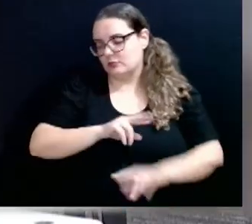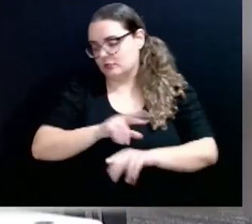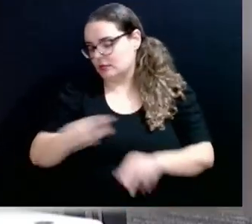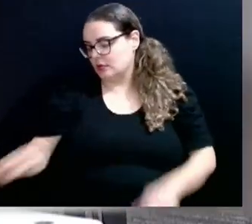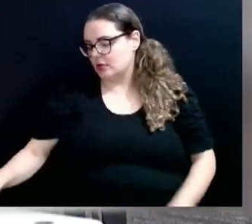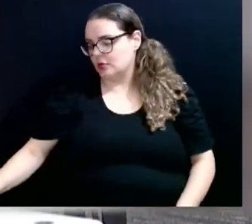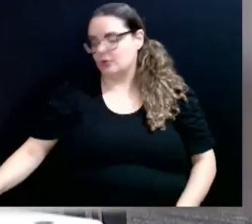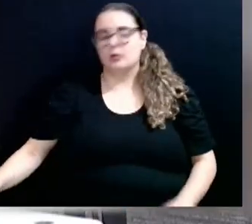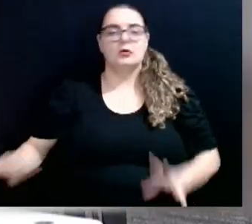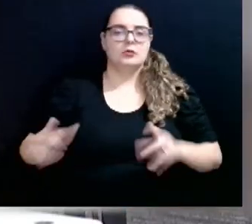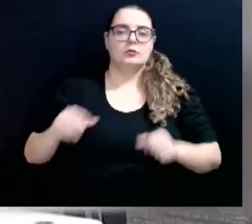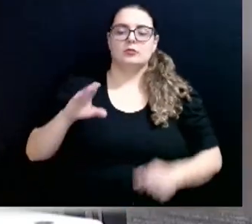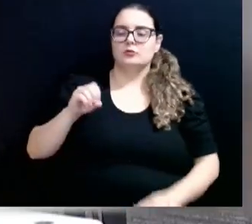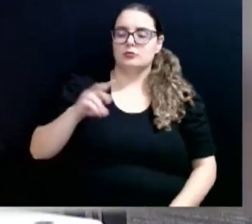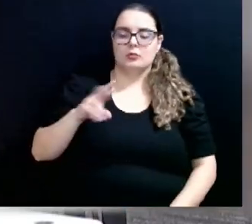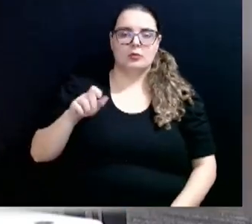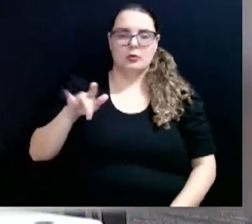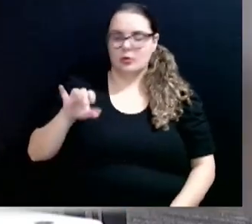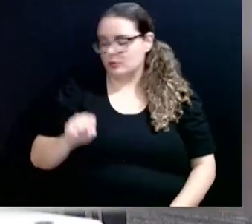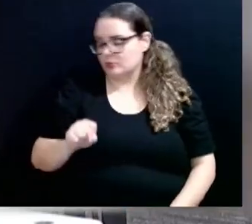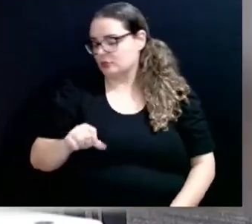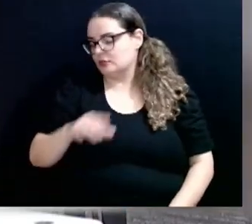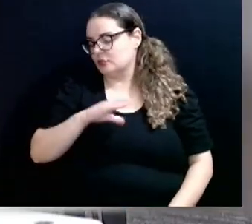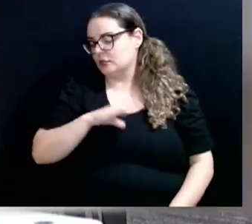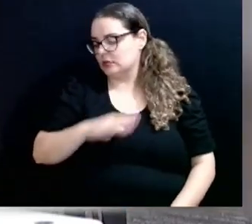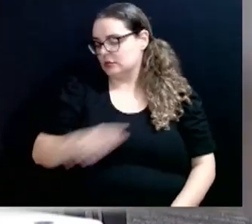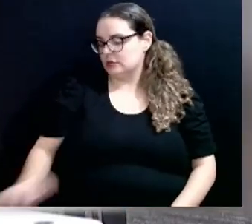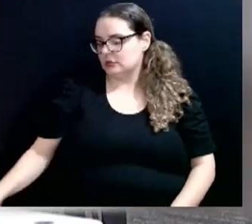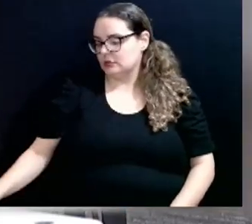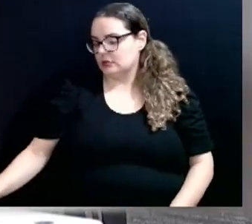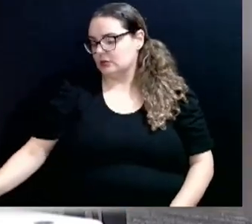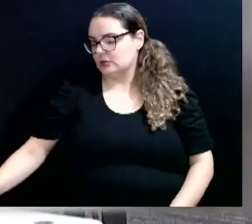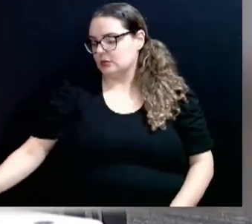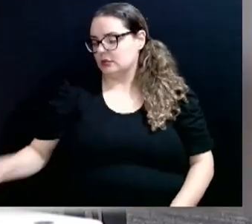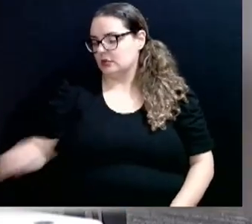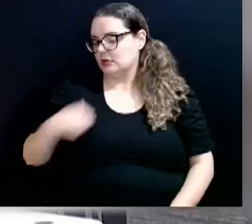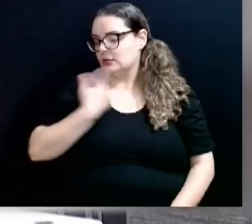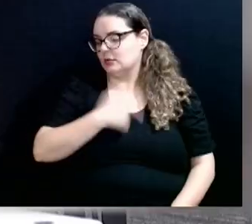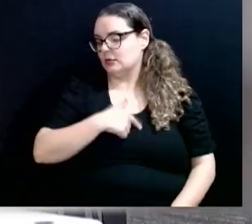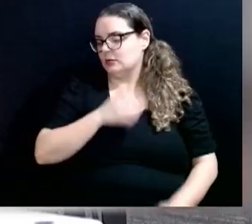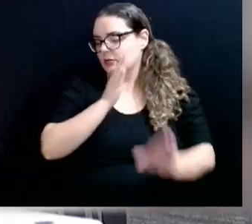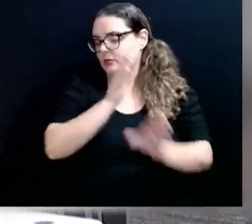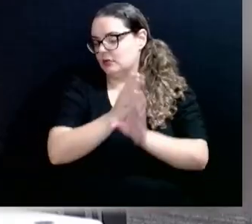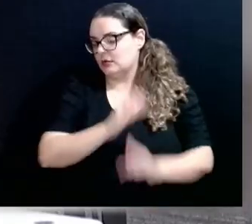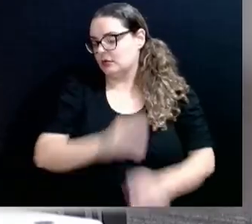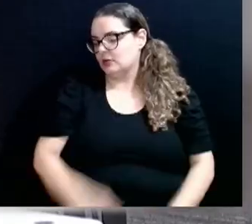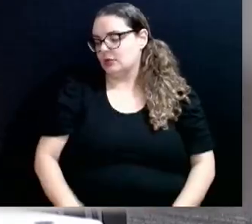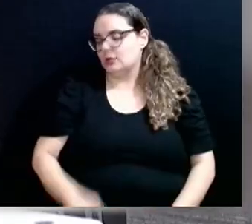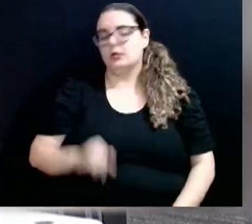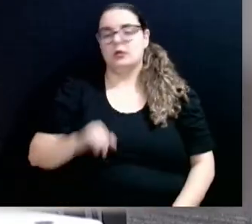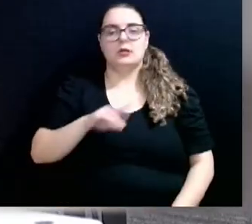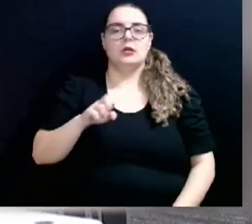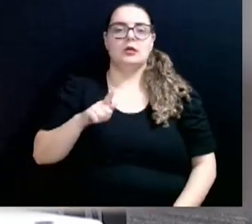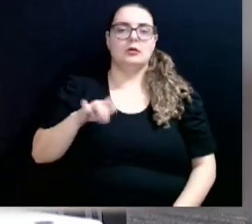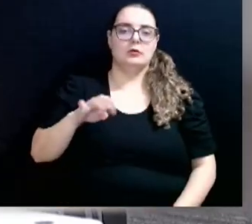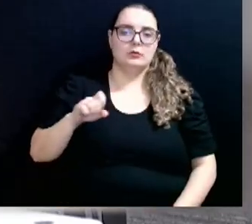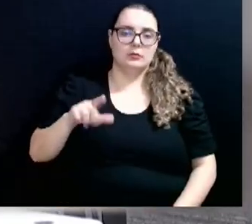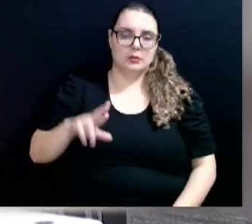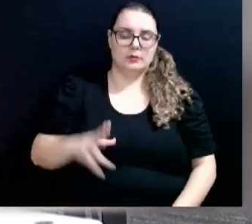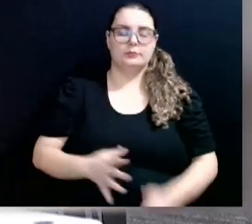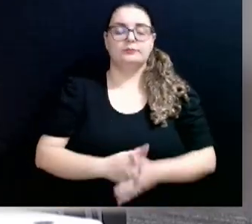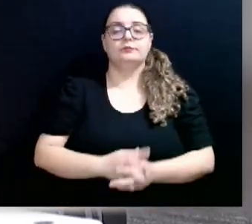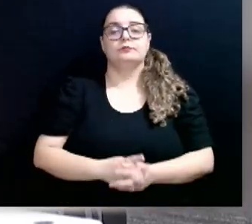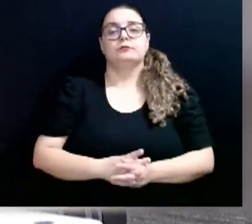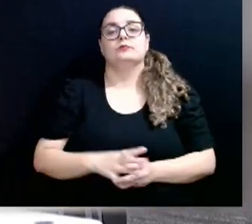córregos da cidade a gente vai encontrar um descarte irregular, né? Então isso envolve